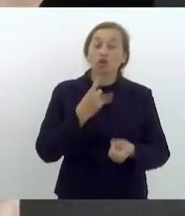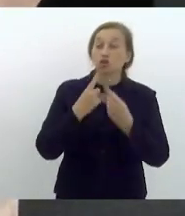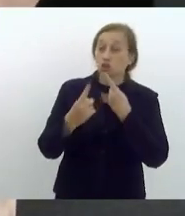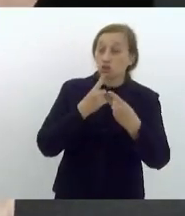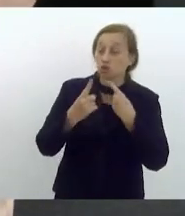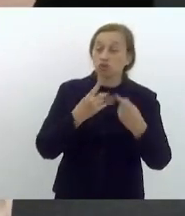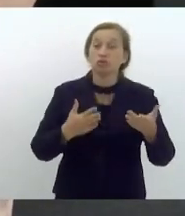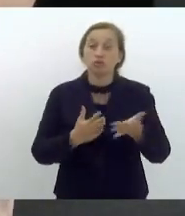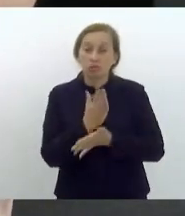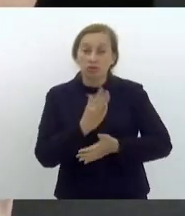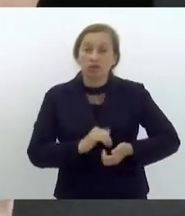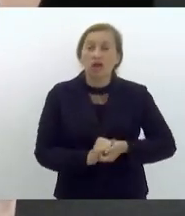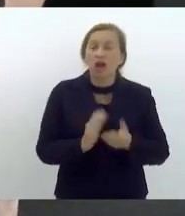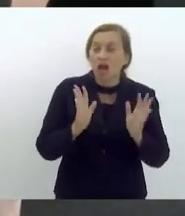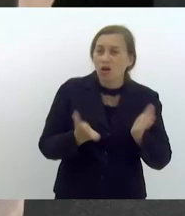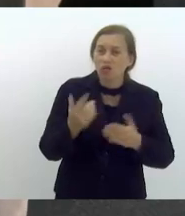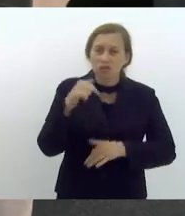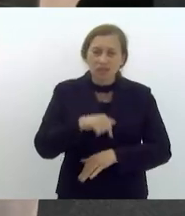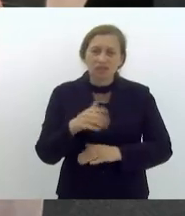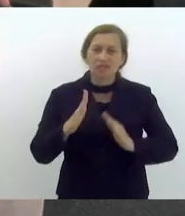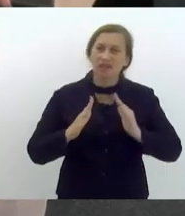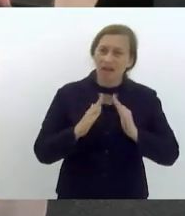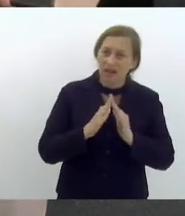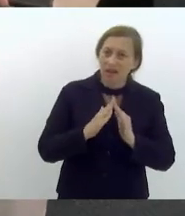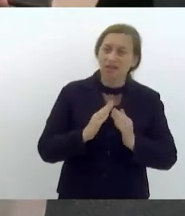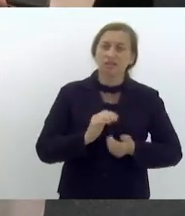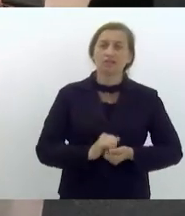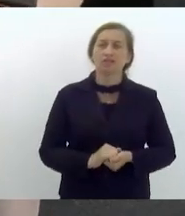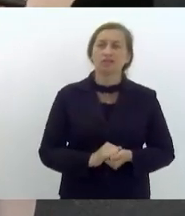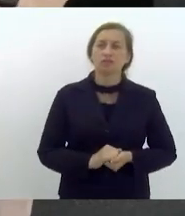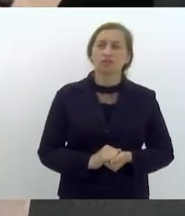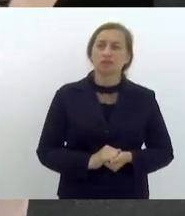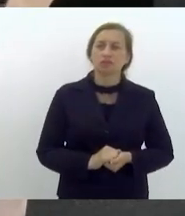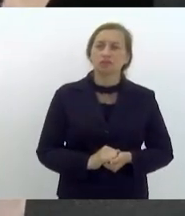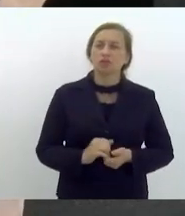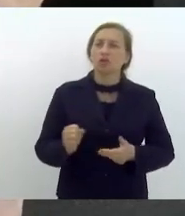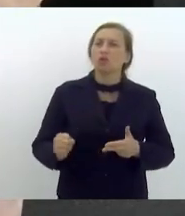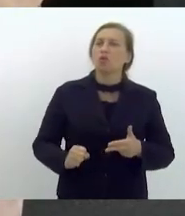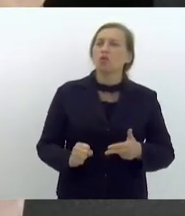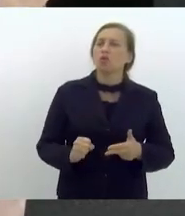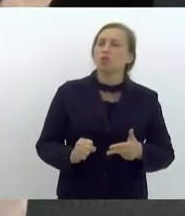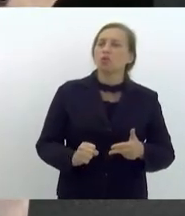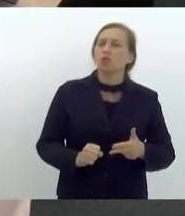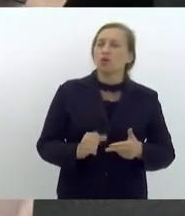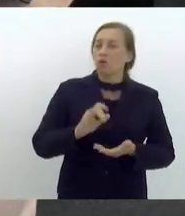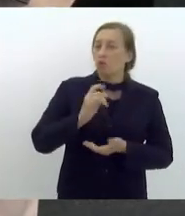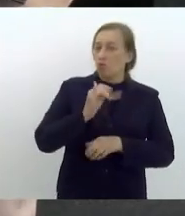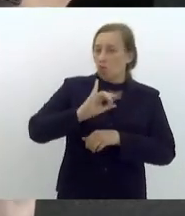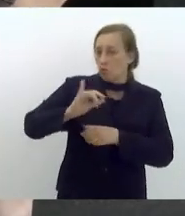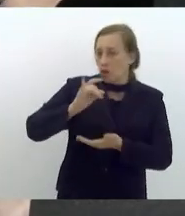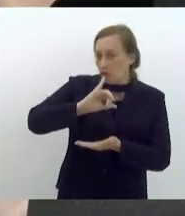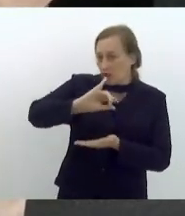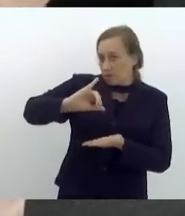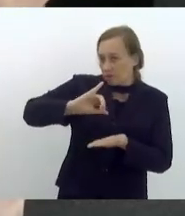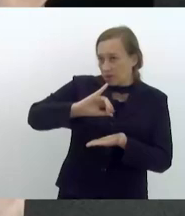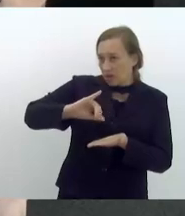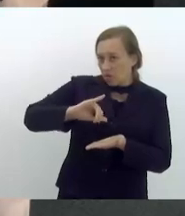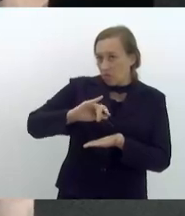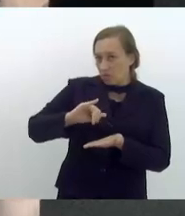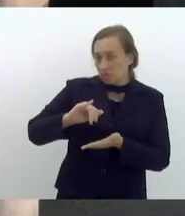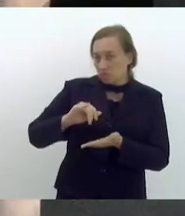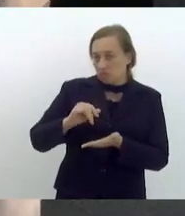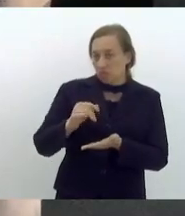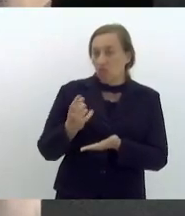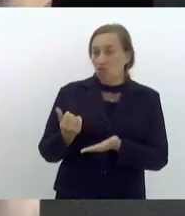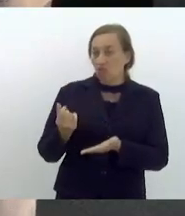foi aprovado agora aqui nessa casa aqui por incrível que pareça o poder econômico fala mais alto o poder